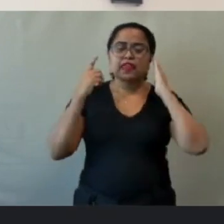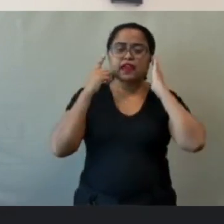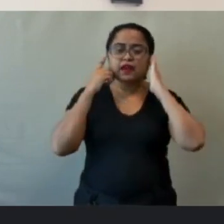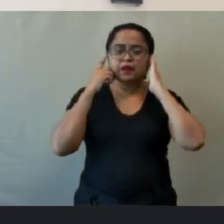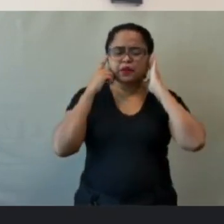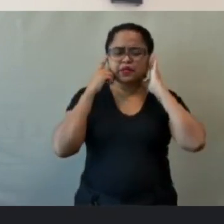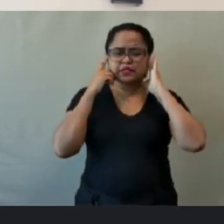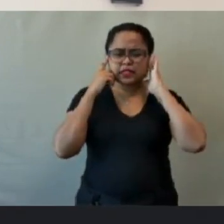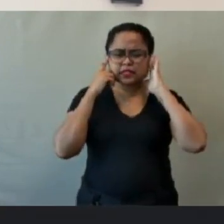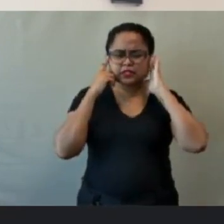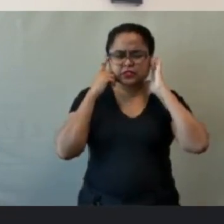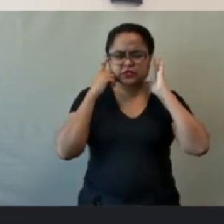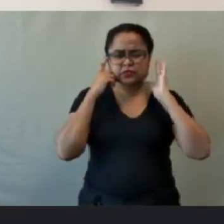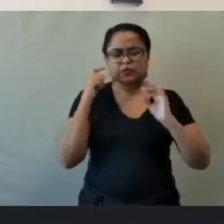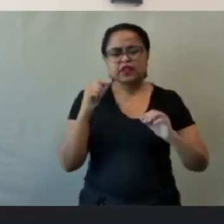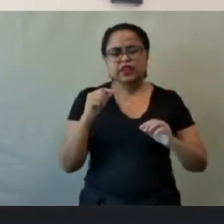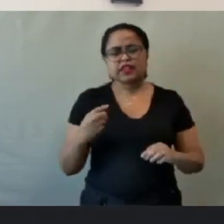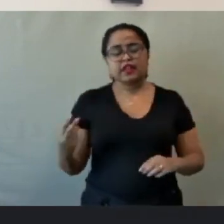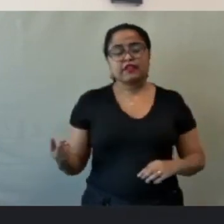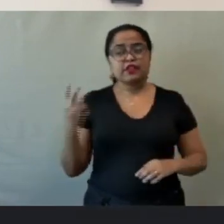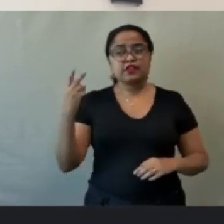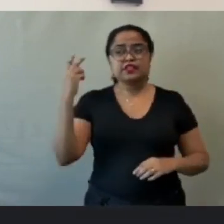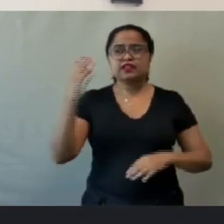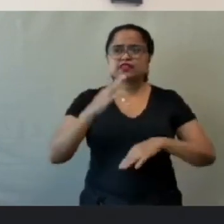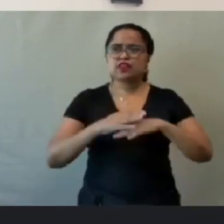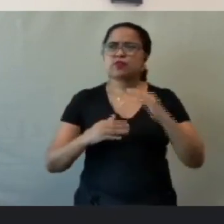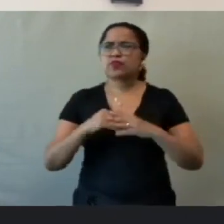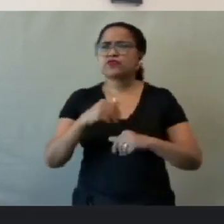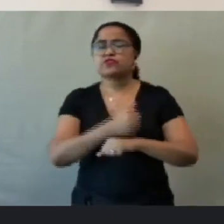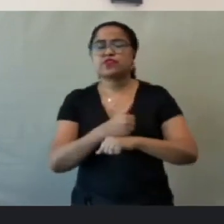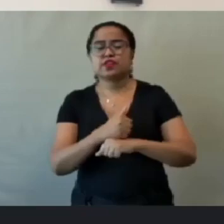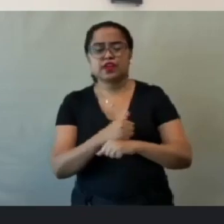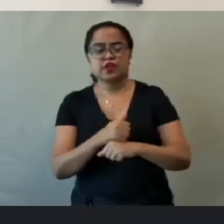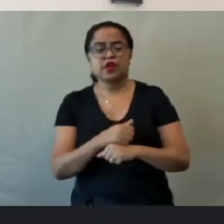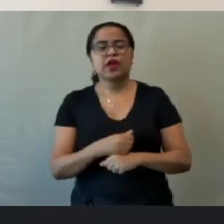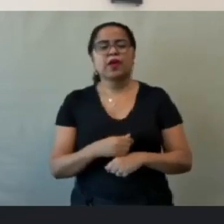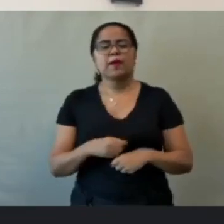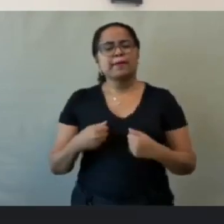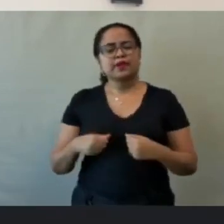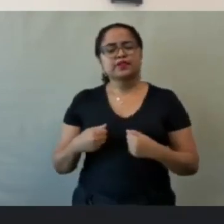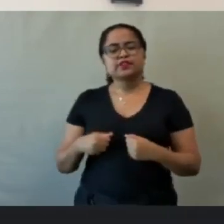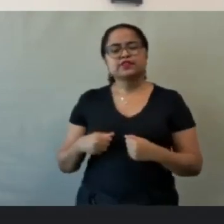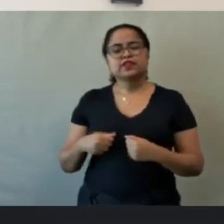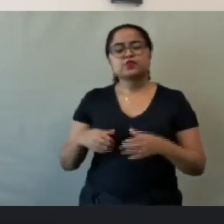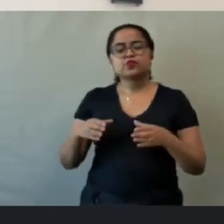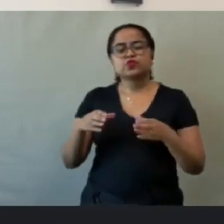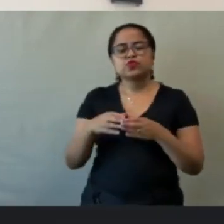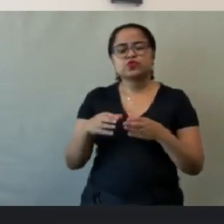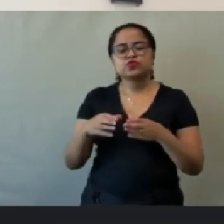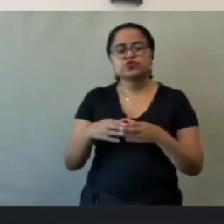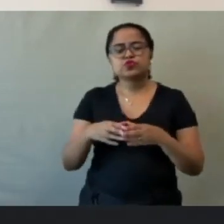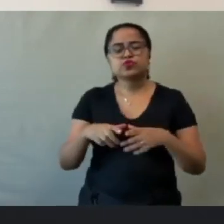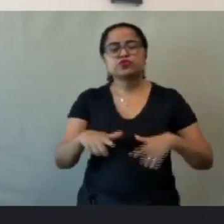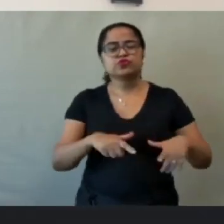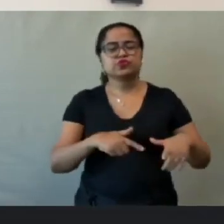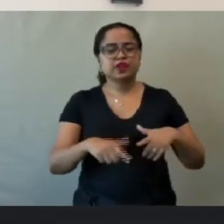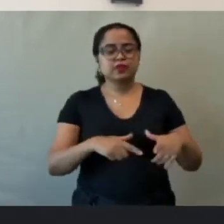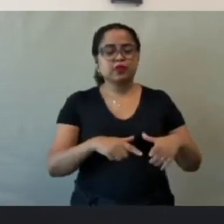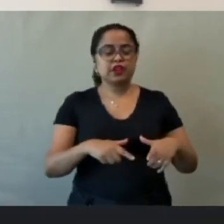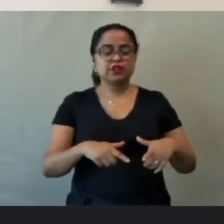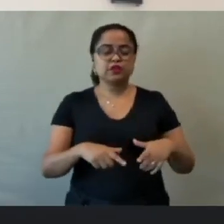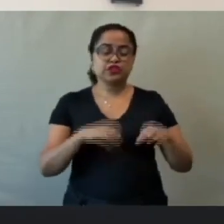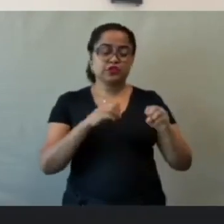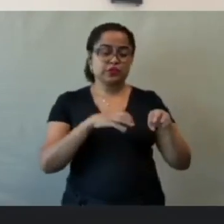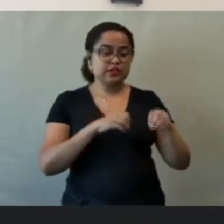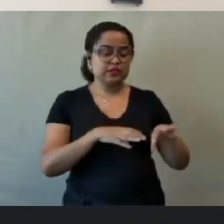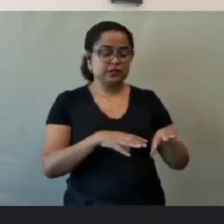falar da valorização profissional, nós precisamos pensar a valorização do conjunto dos trabalhadores em educação que estão no espaço da